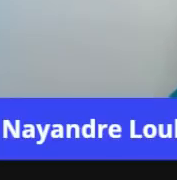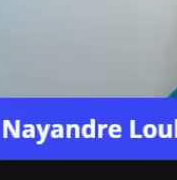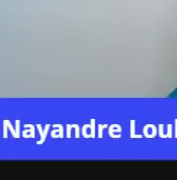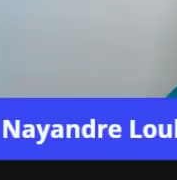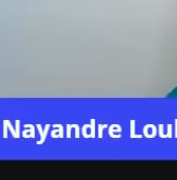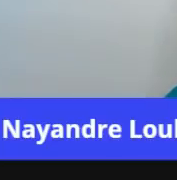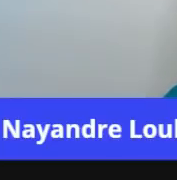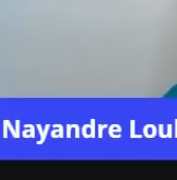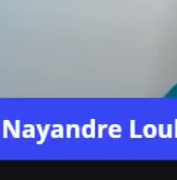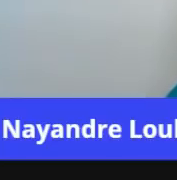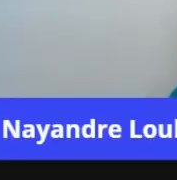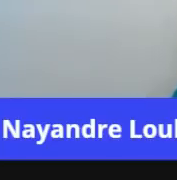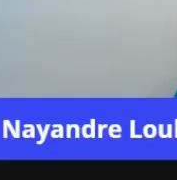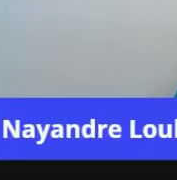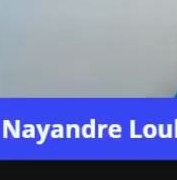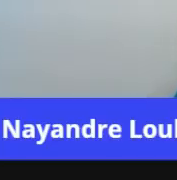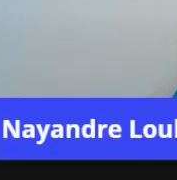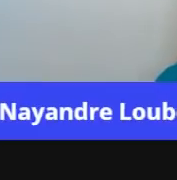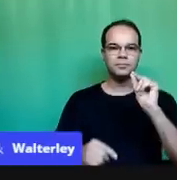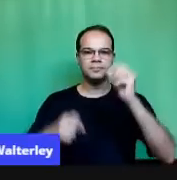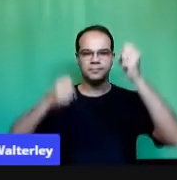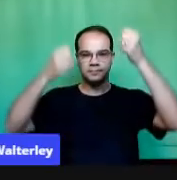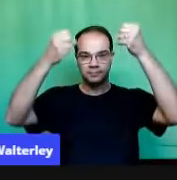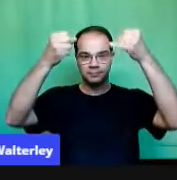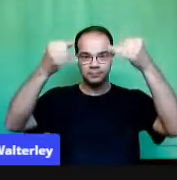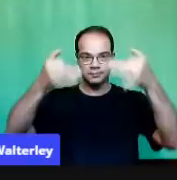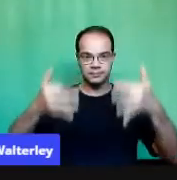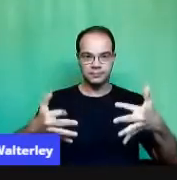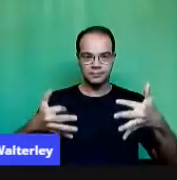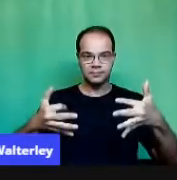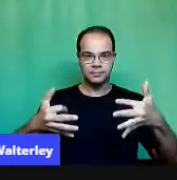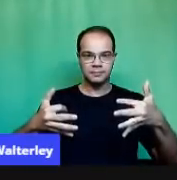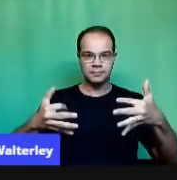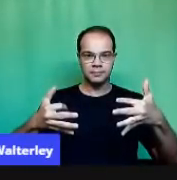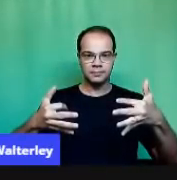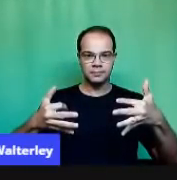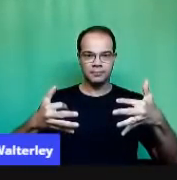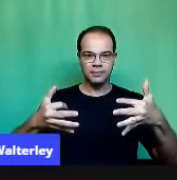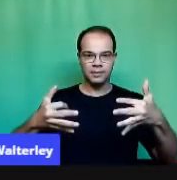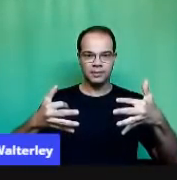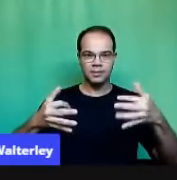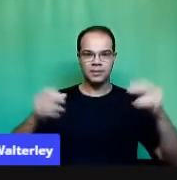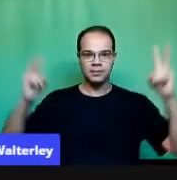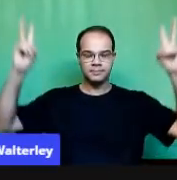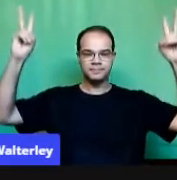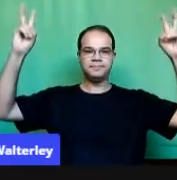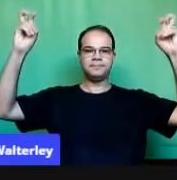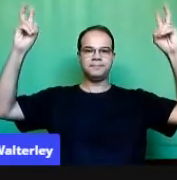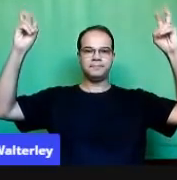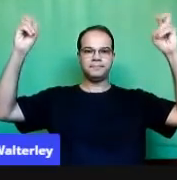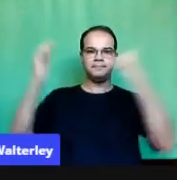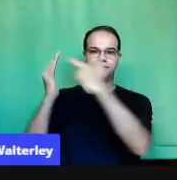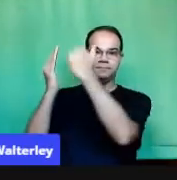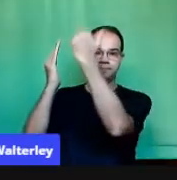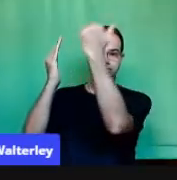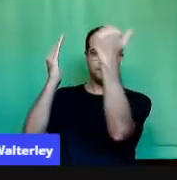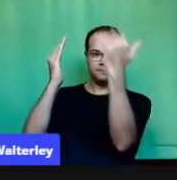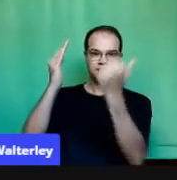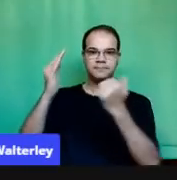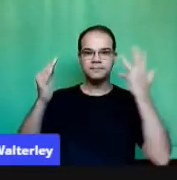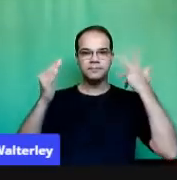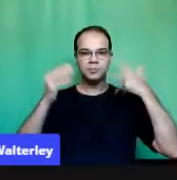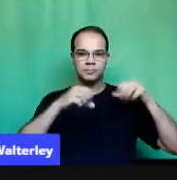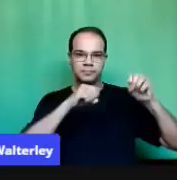e a prática, que discutirá o tema A Arte na Educação Infantil, especificações e prática do